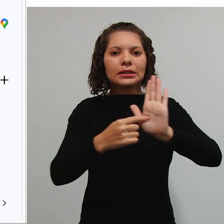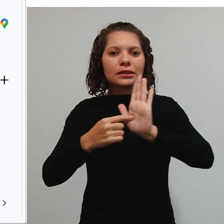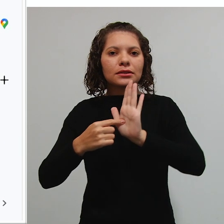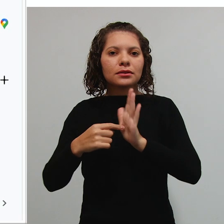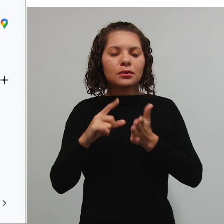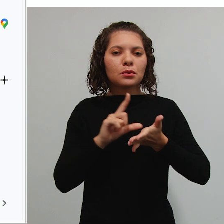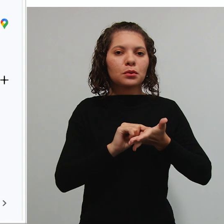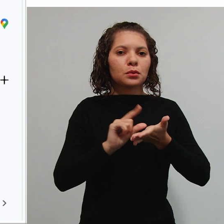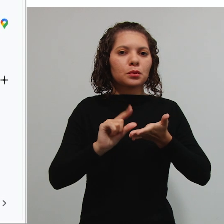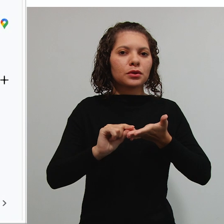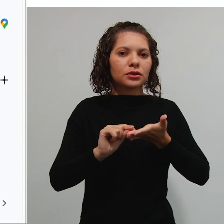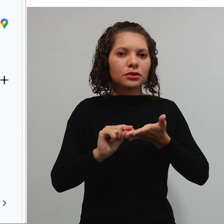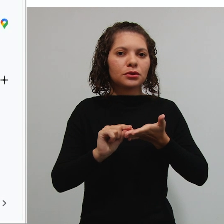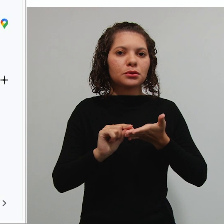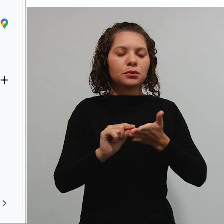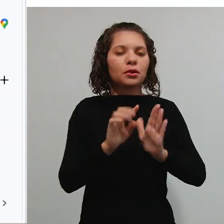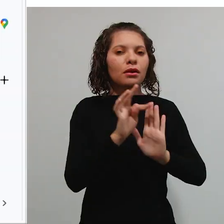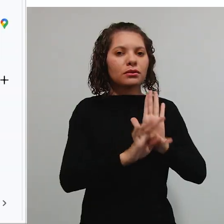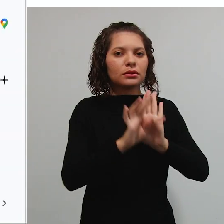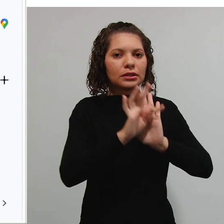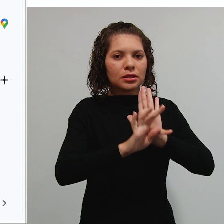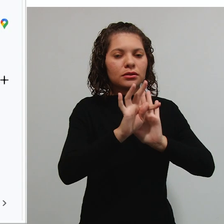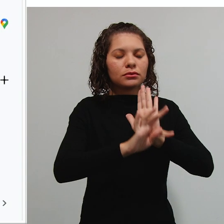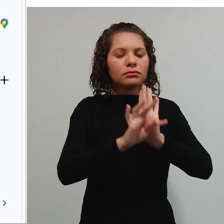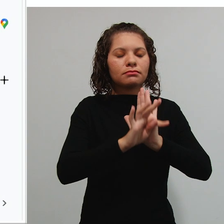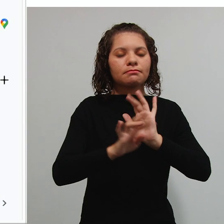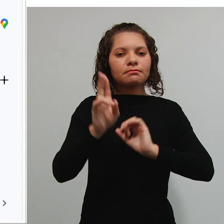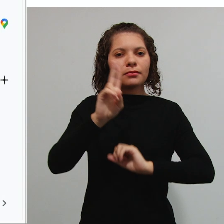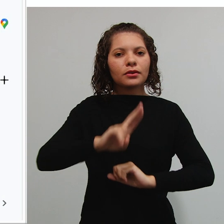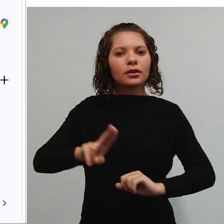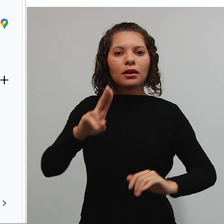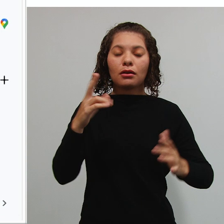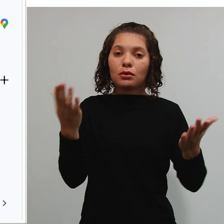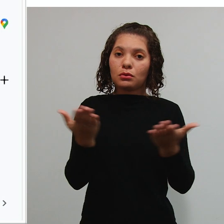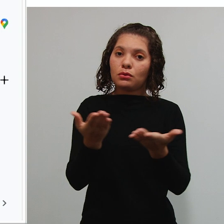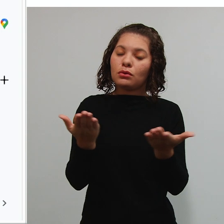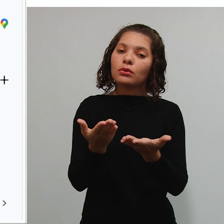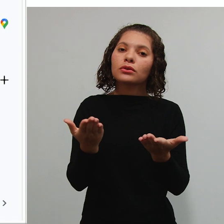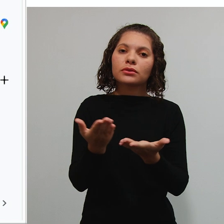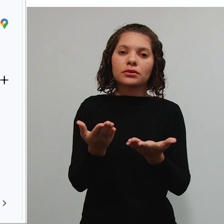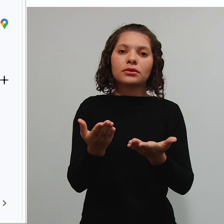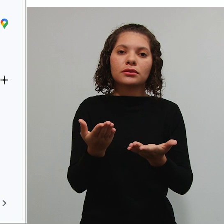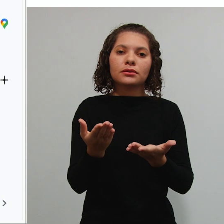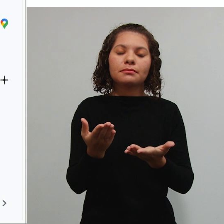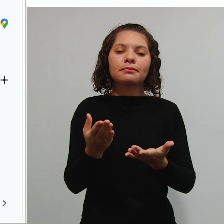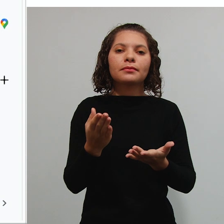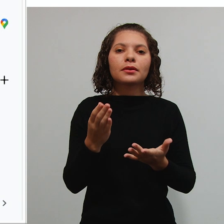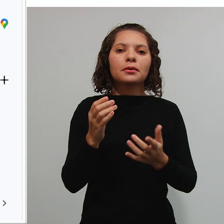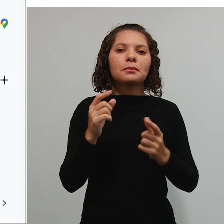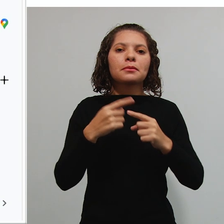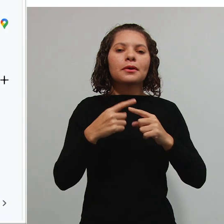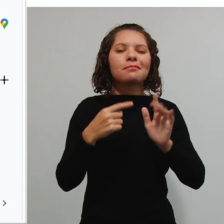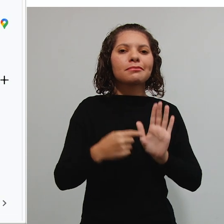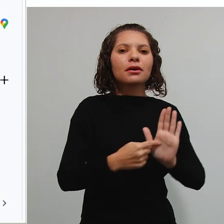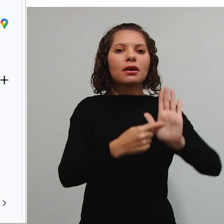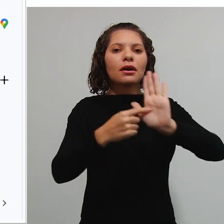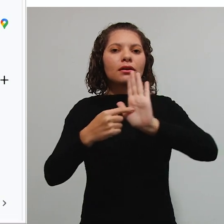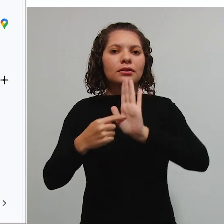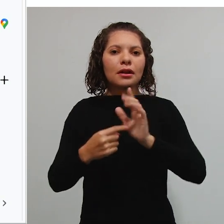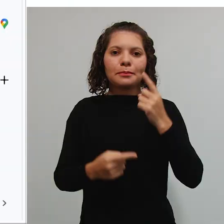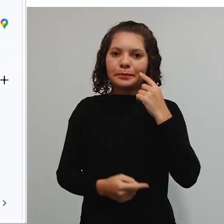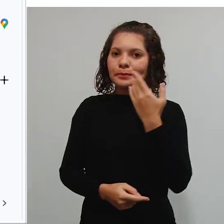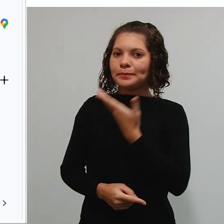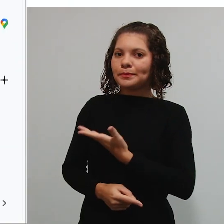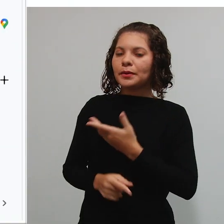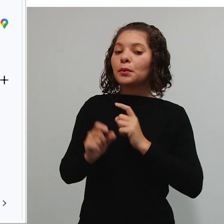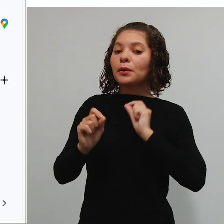de um artigo, que é o tipo de texto mais utilizado hoje, né, nos dias atuais, para apresentação de trabalhos, é